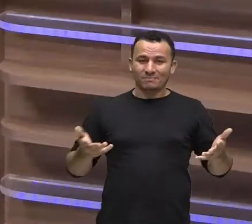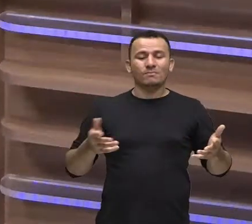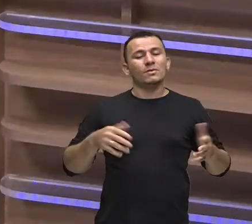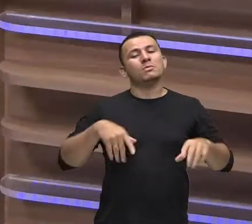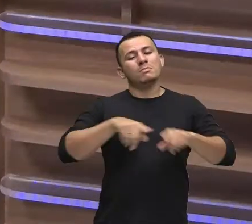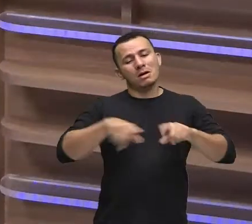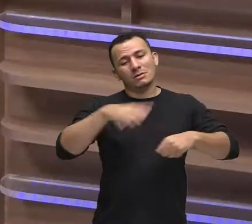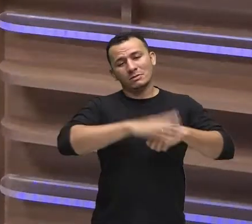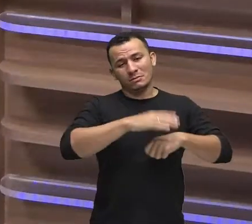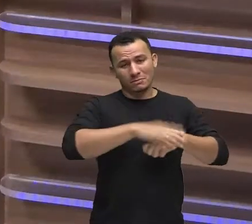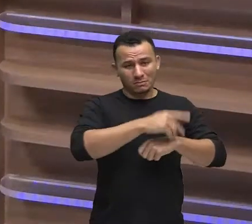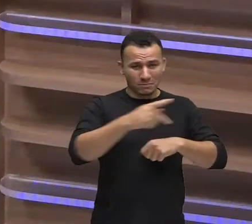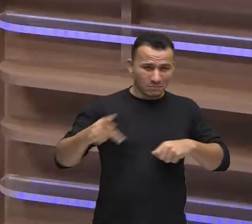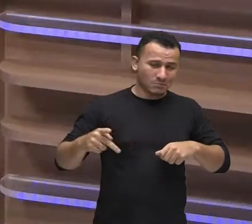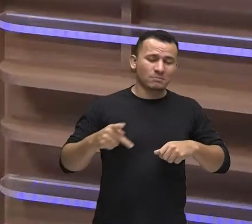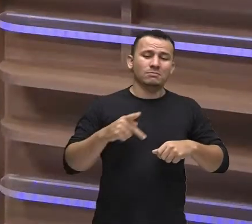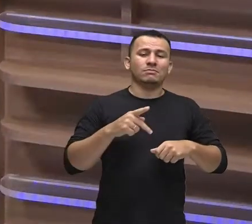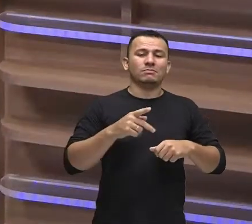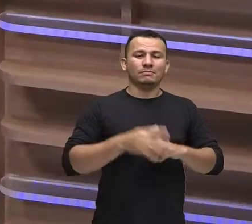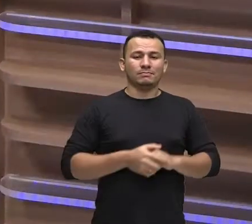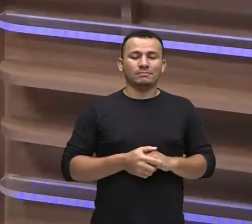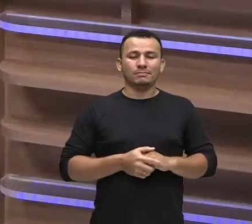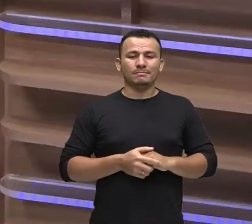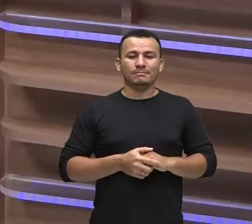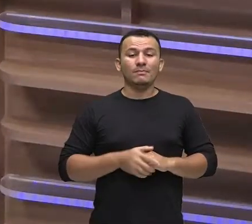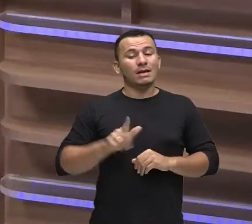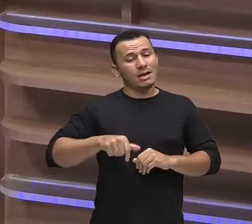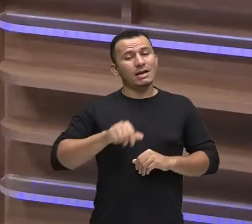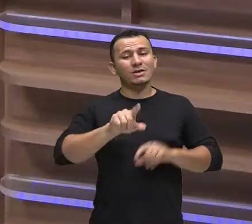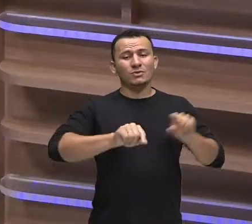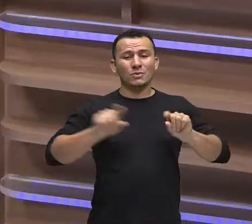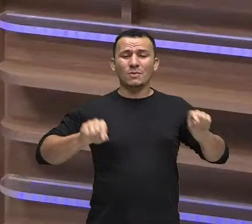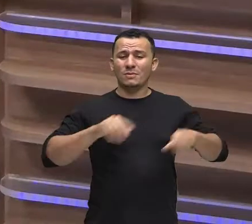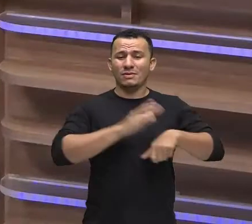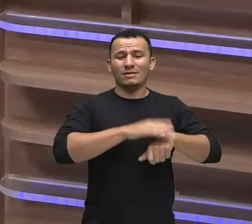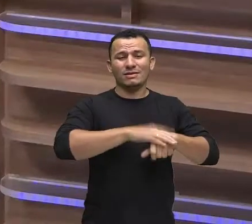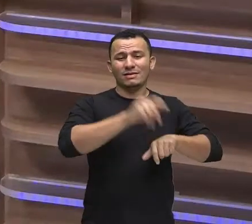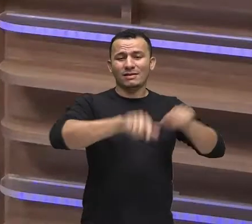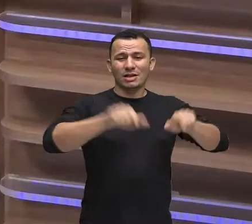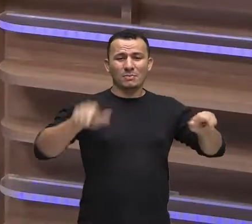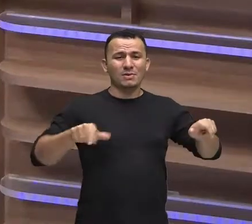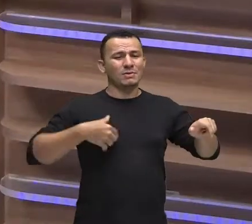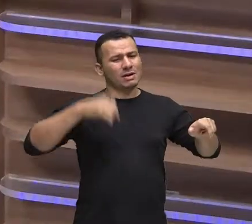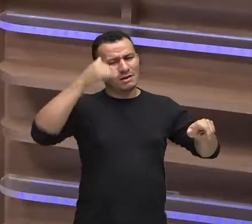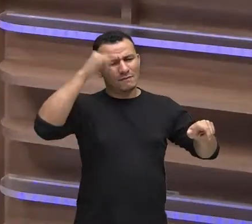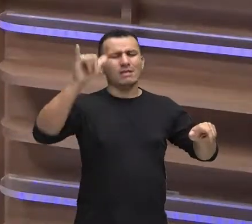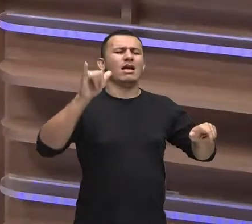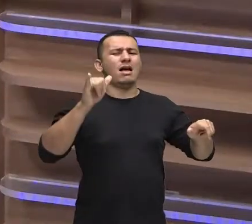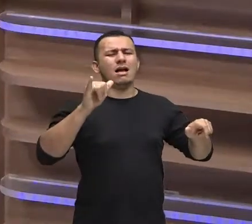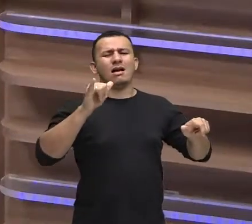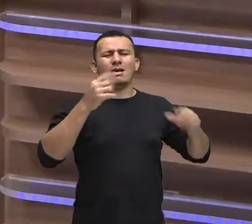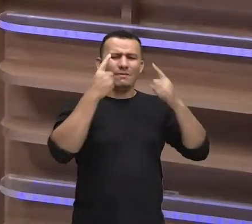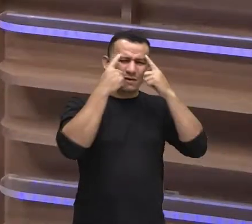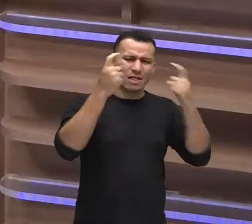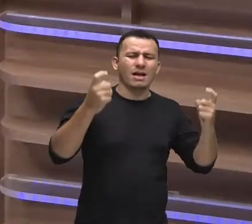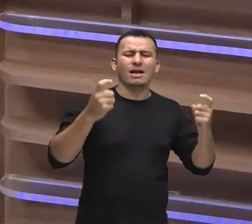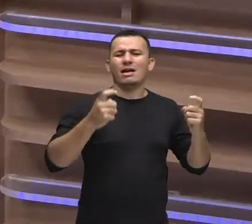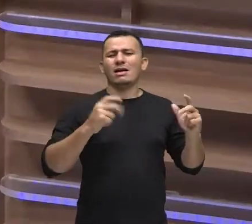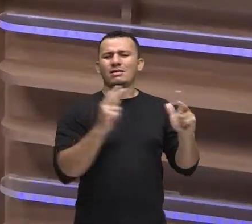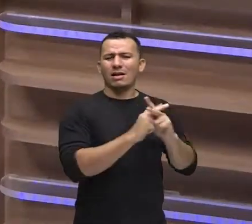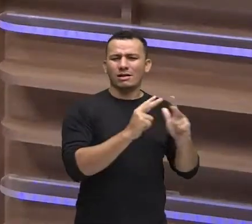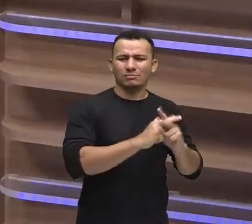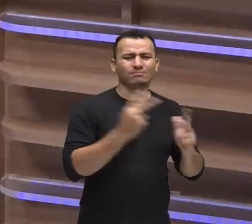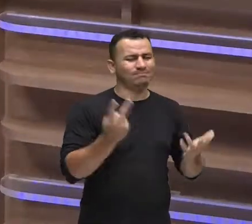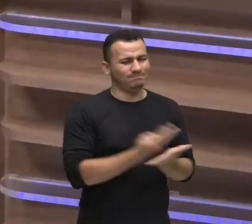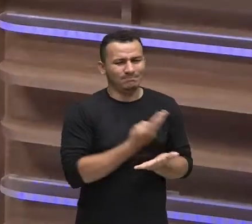ser trabalhado ali, uma escolha pessoal de não fazer aquilo que não é coerente, não é